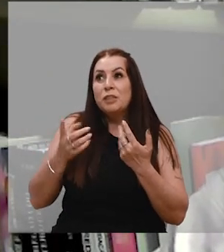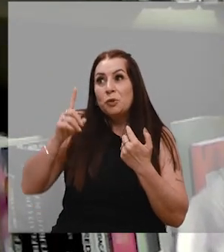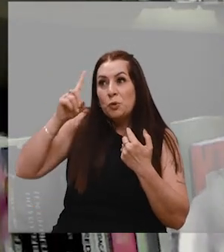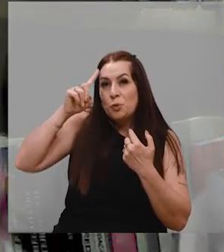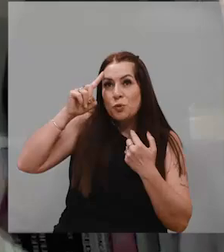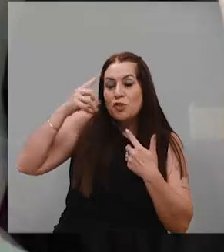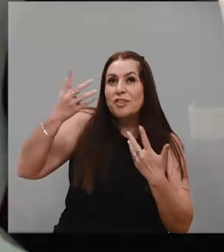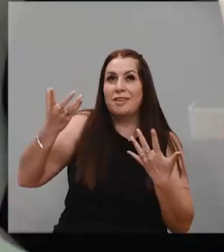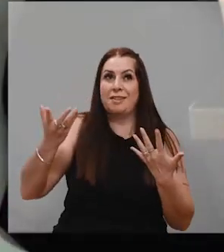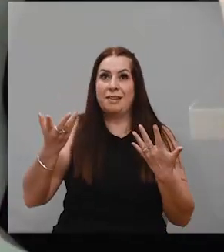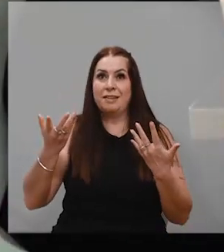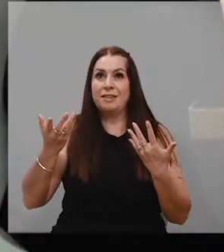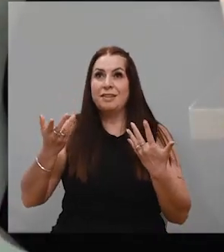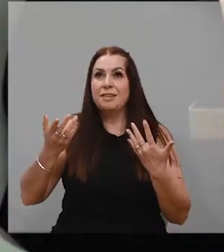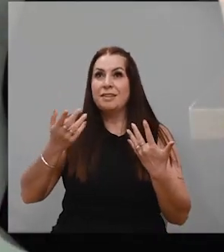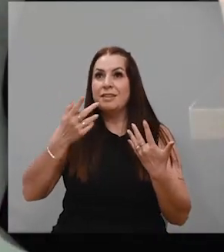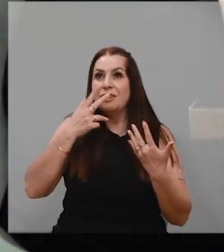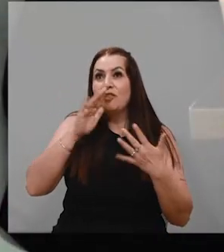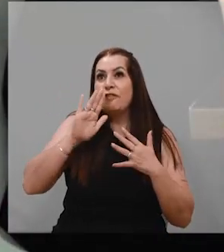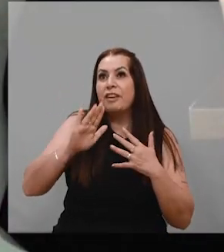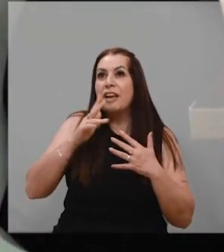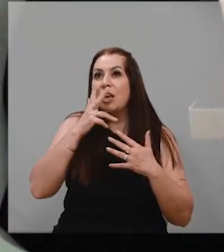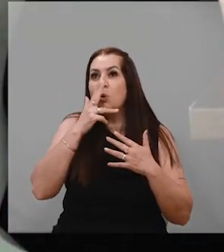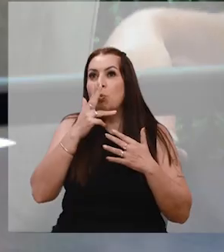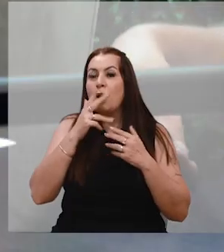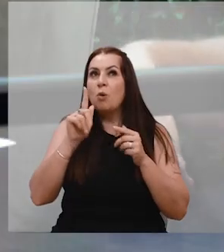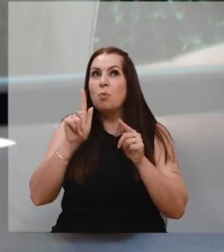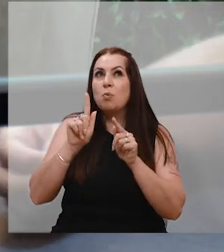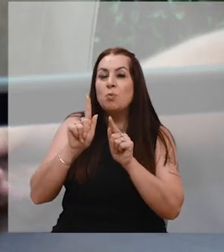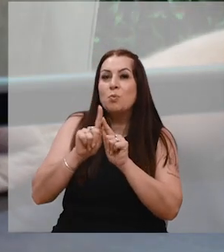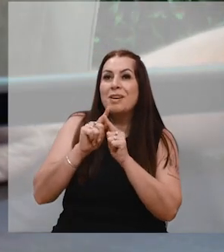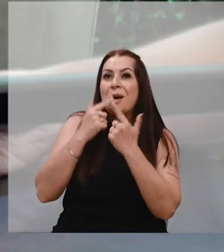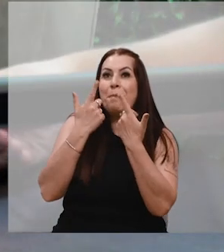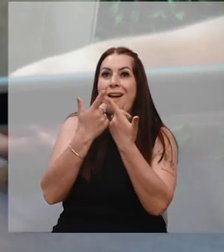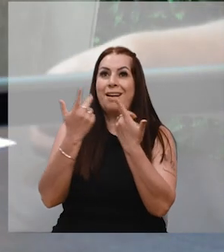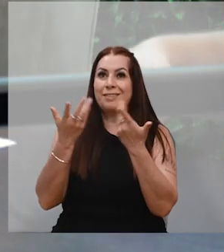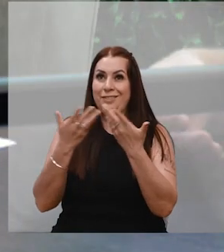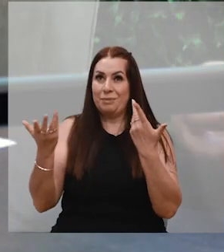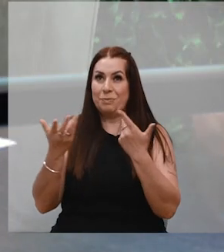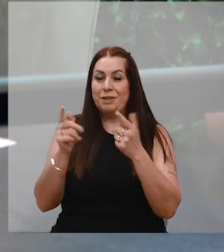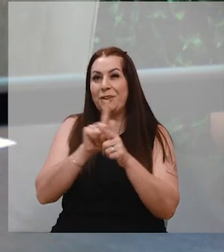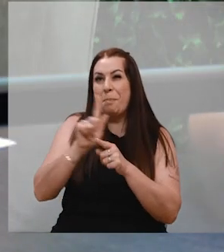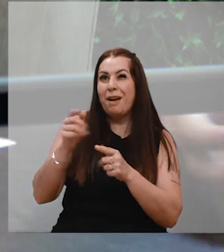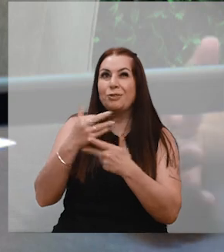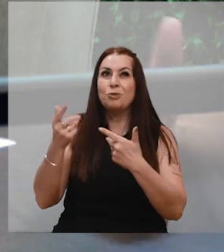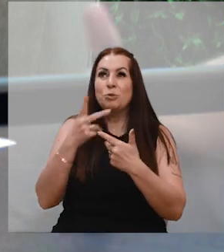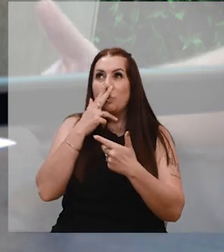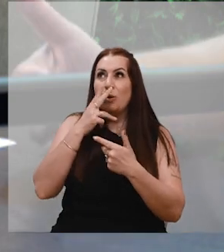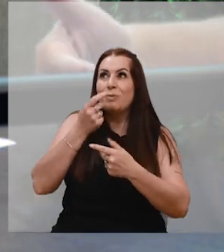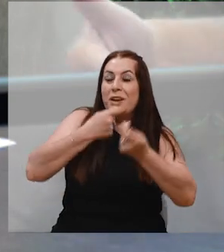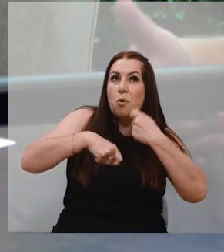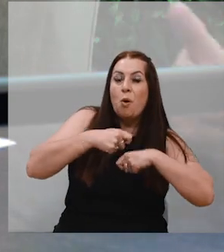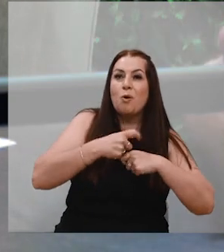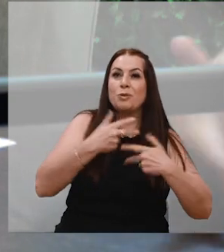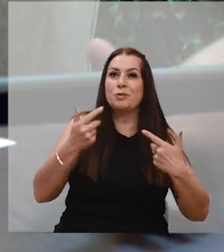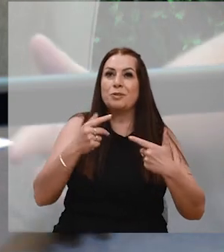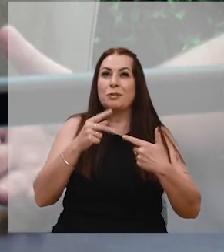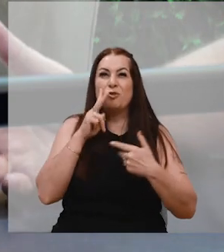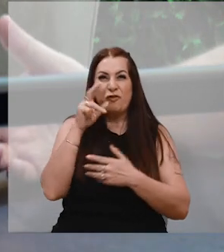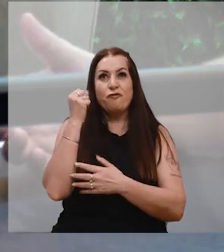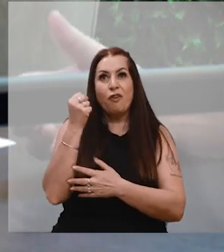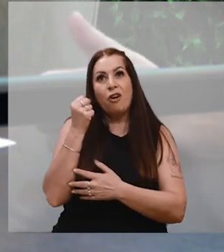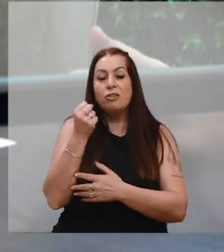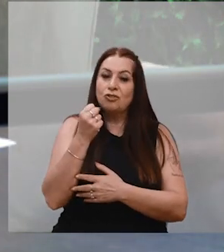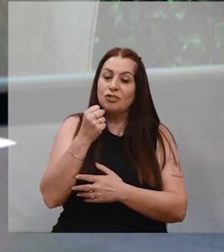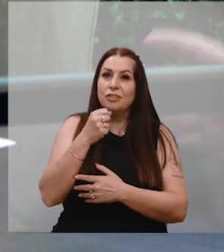de ficar como é Gramado, mas a questão do turismo de negócios, né, é muito forte. A questão do turismo de passagem, que a